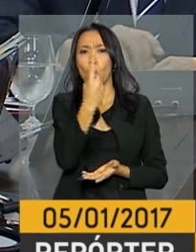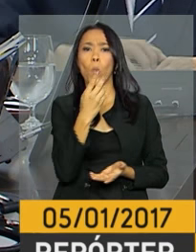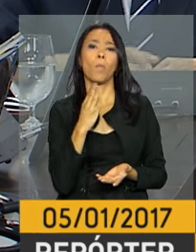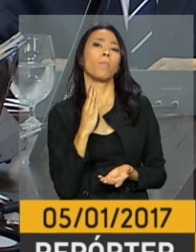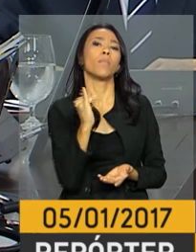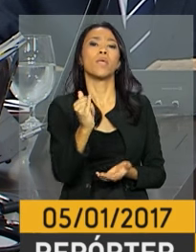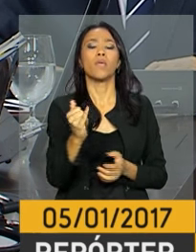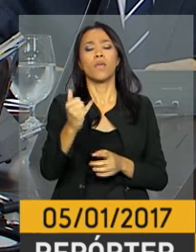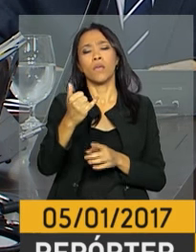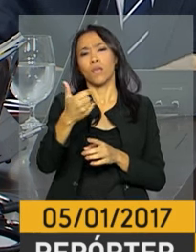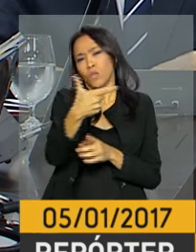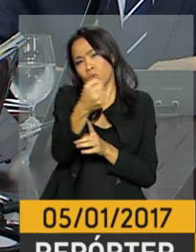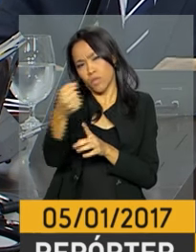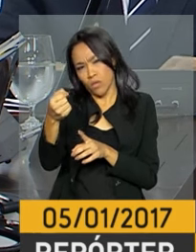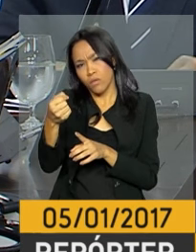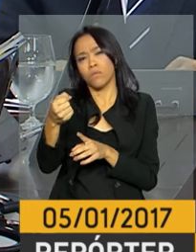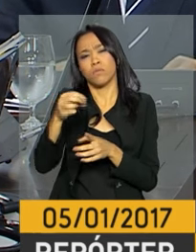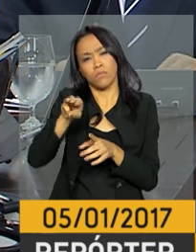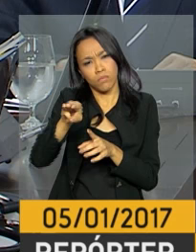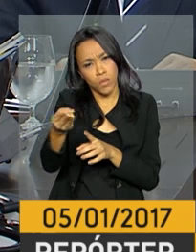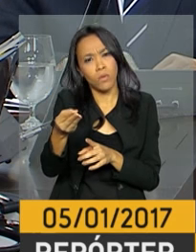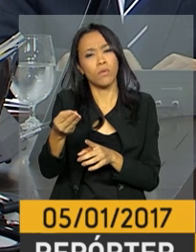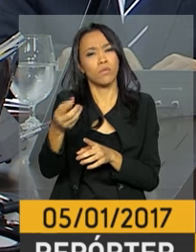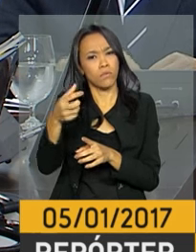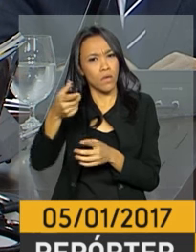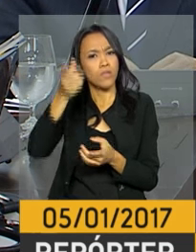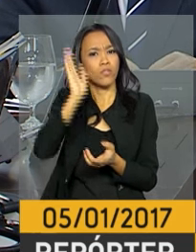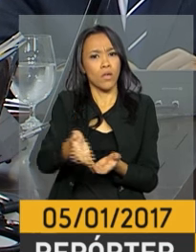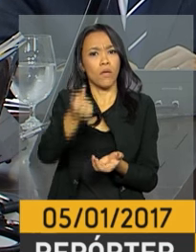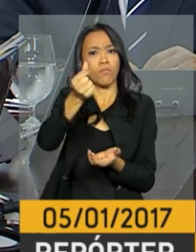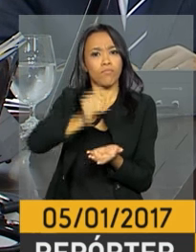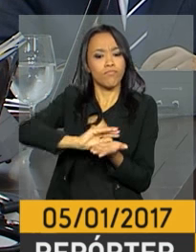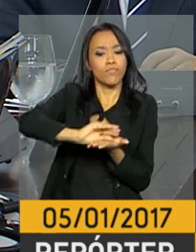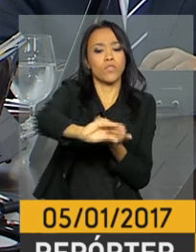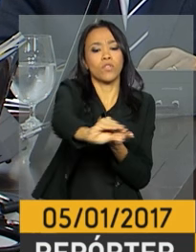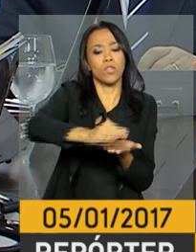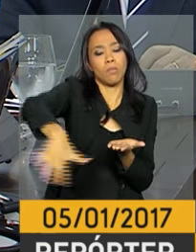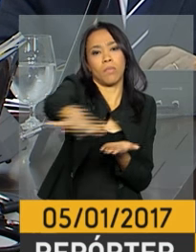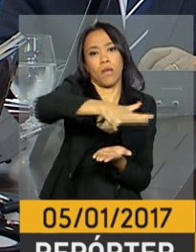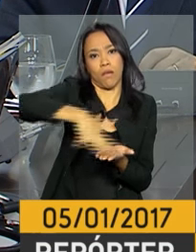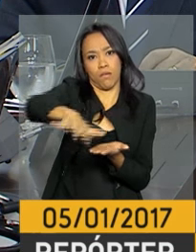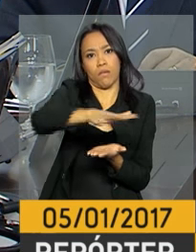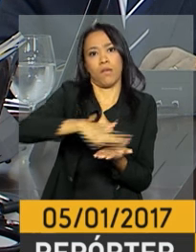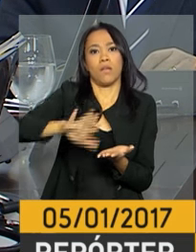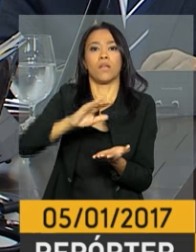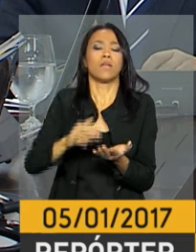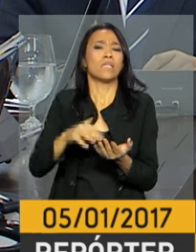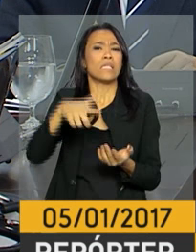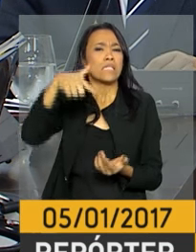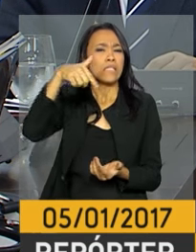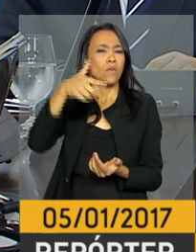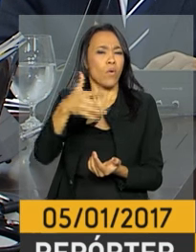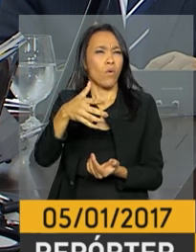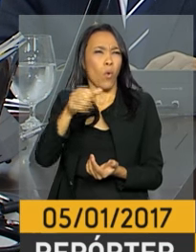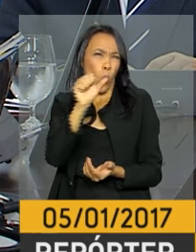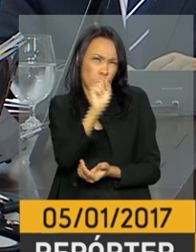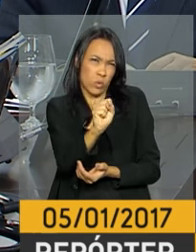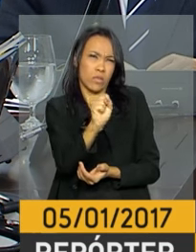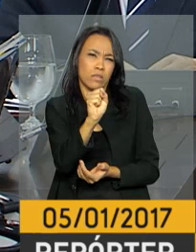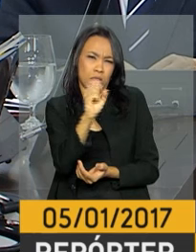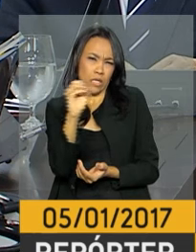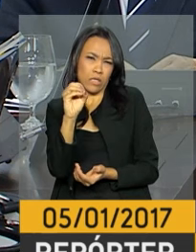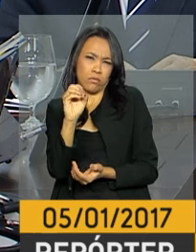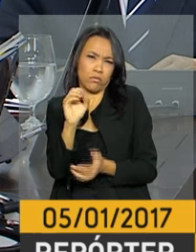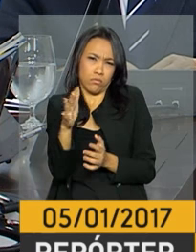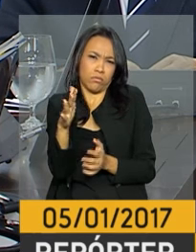duzentos e poucos milhões para a segurança pública mas desta parte cerca de 700 800 e poucos milhões